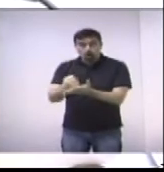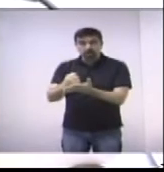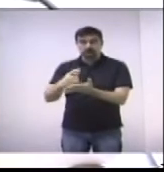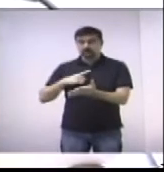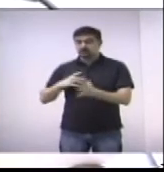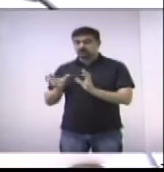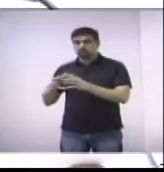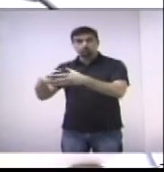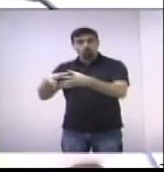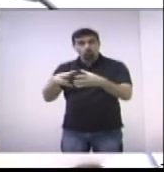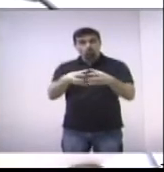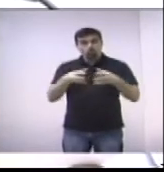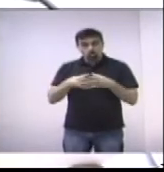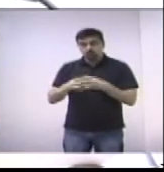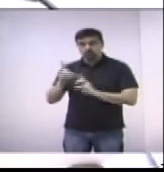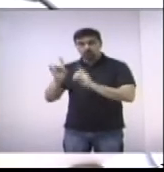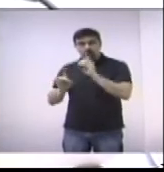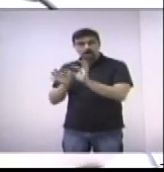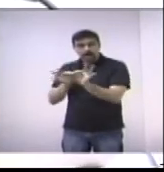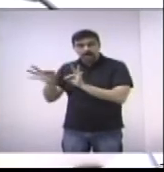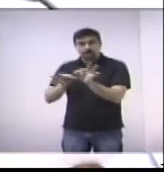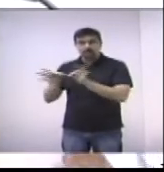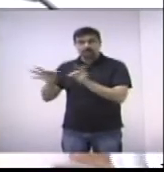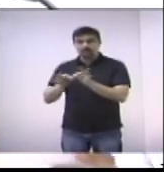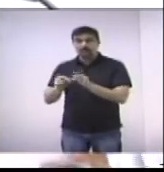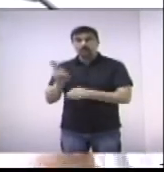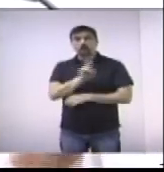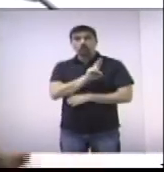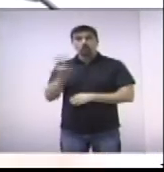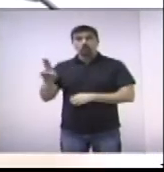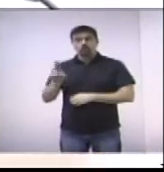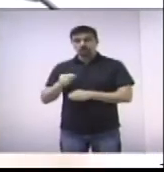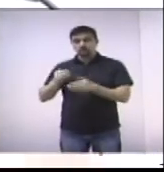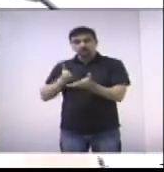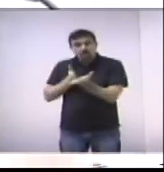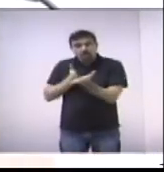MD4 para show carnavalescos na Folia, nos Caminhos da Alegria.